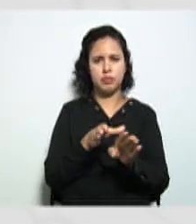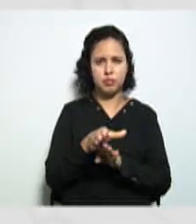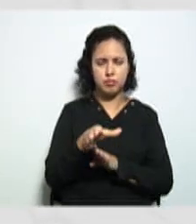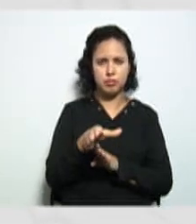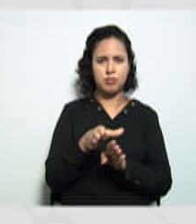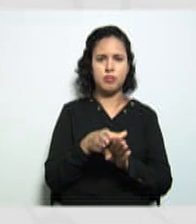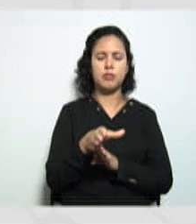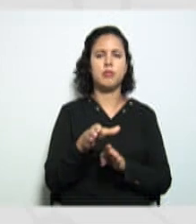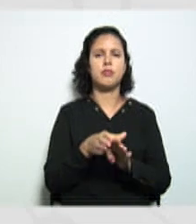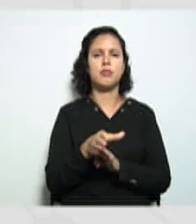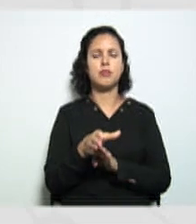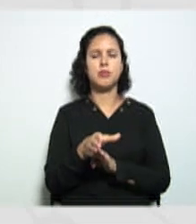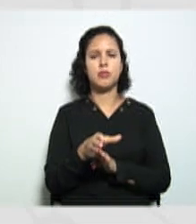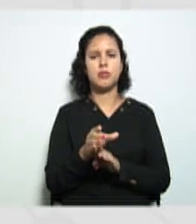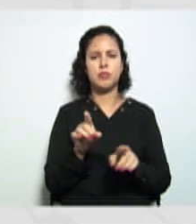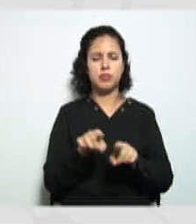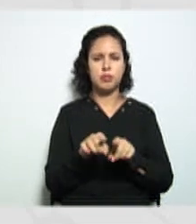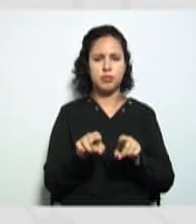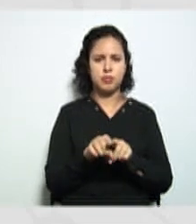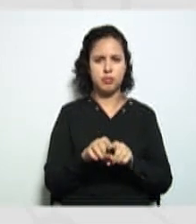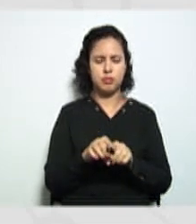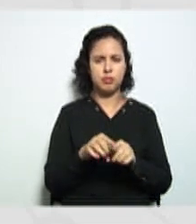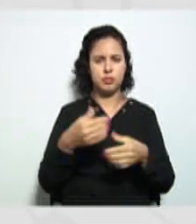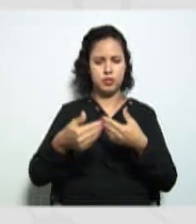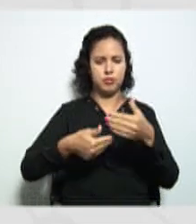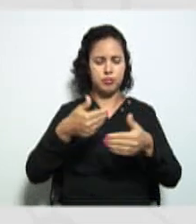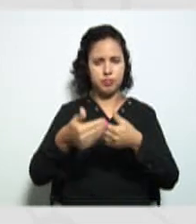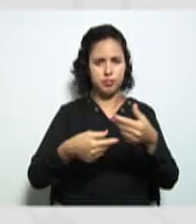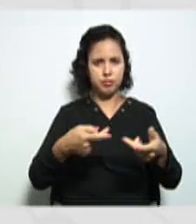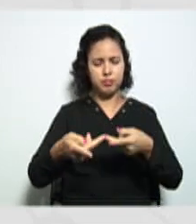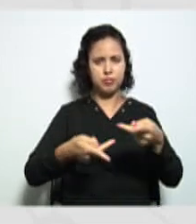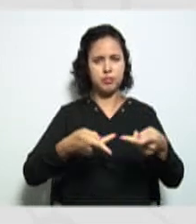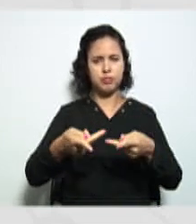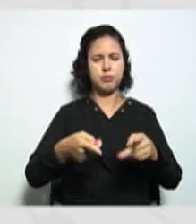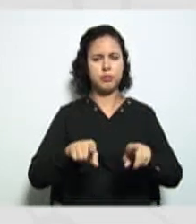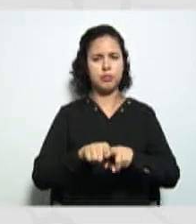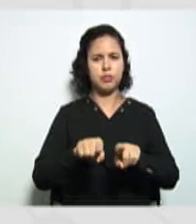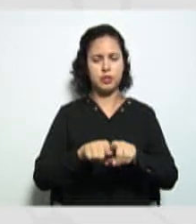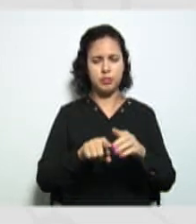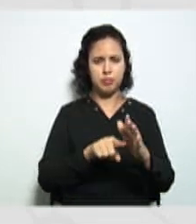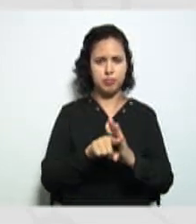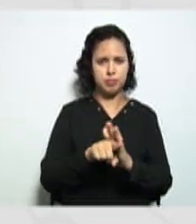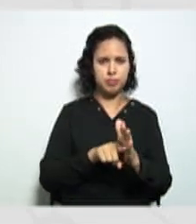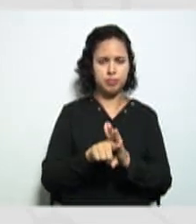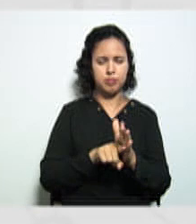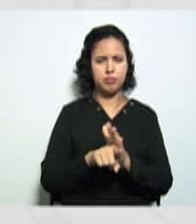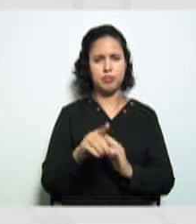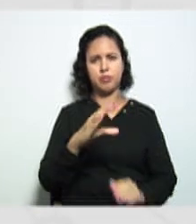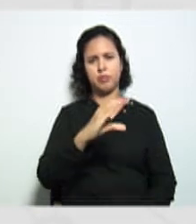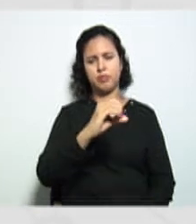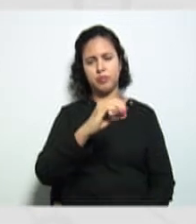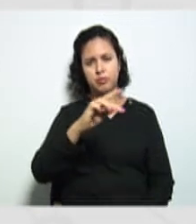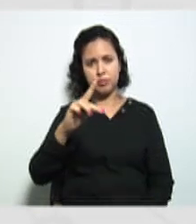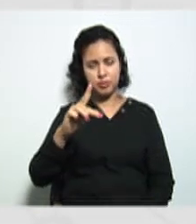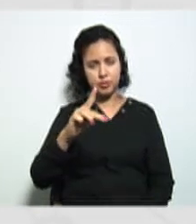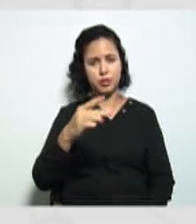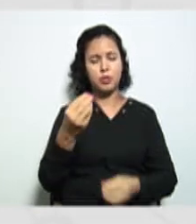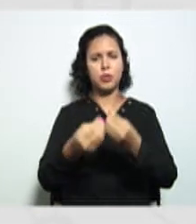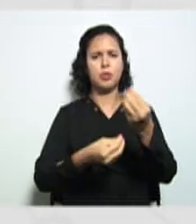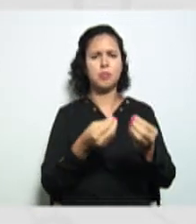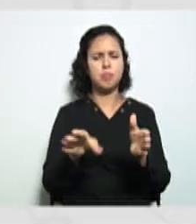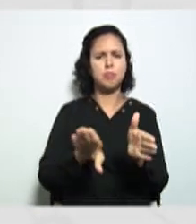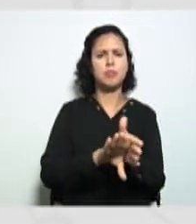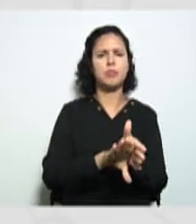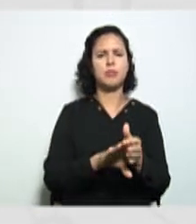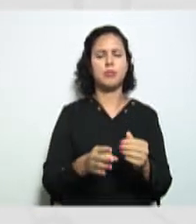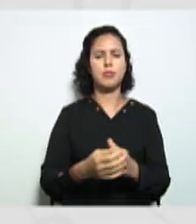orientação, na elaboração e desenvolvimento de projetos e na execução de pesquisa em cooperativismo, né? Como é que eu chego até aí?